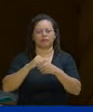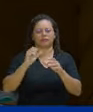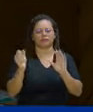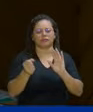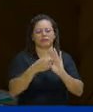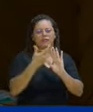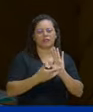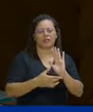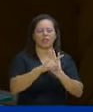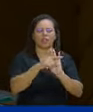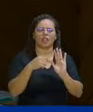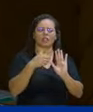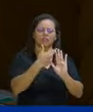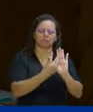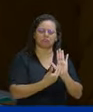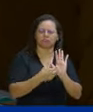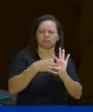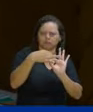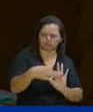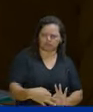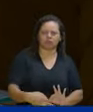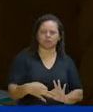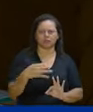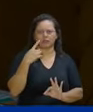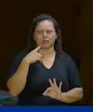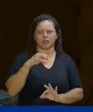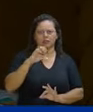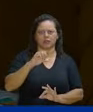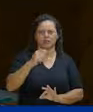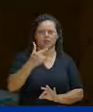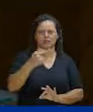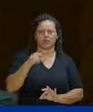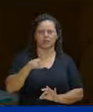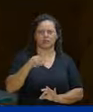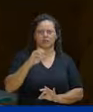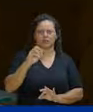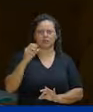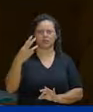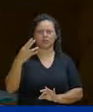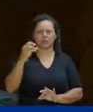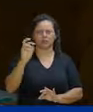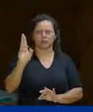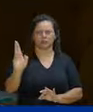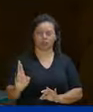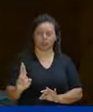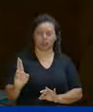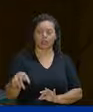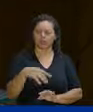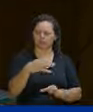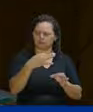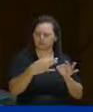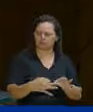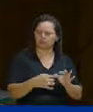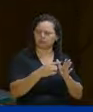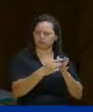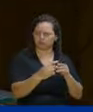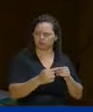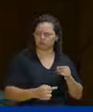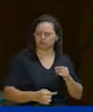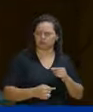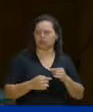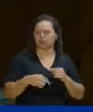regulares as despesas com contabilidade no valor de R$ 92.300, a L da